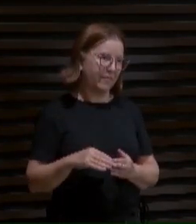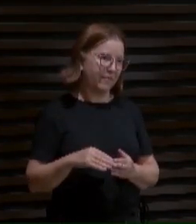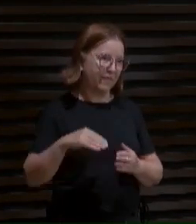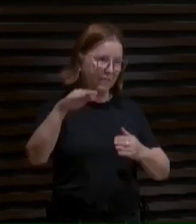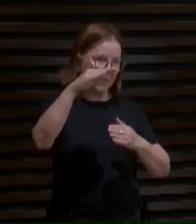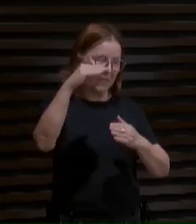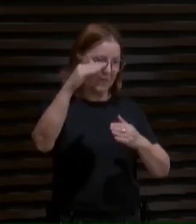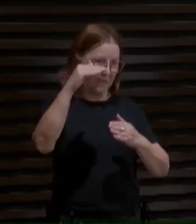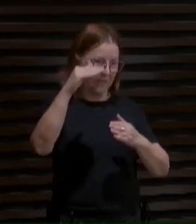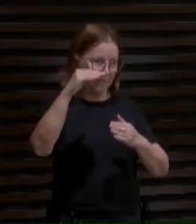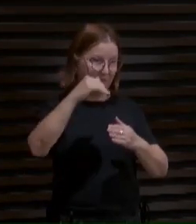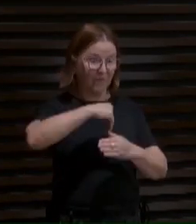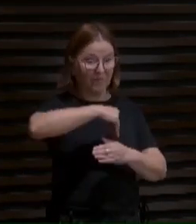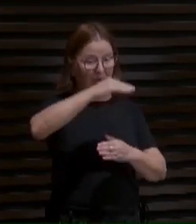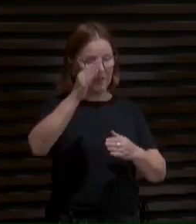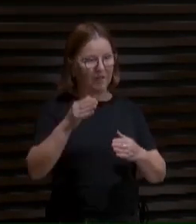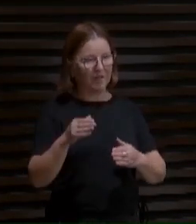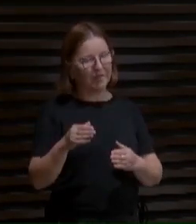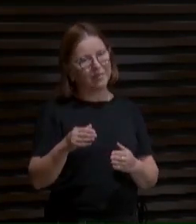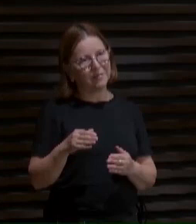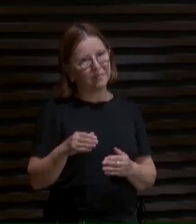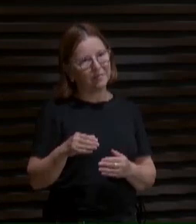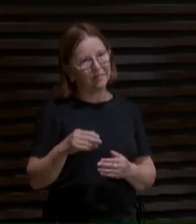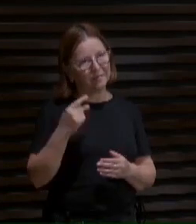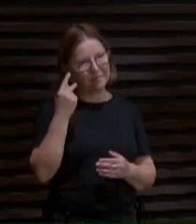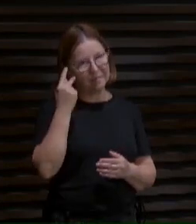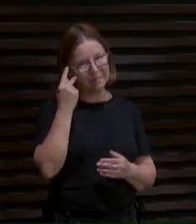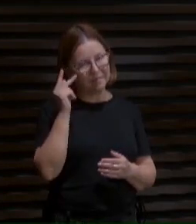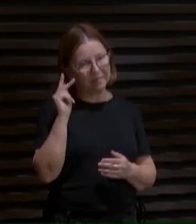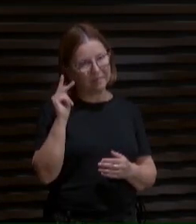outeiros, para ele